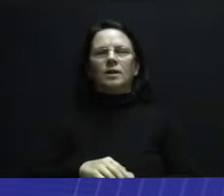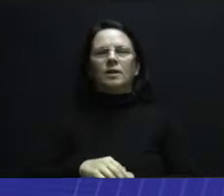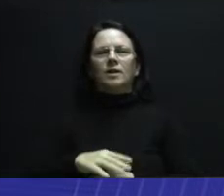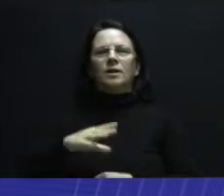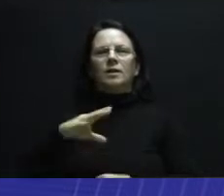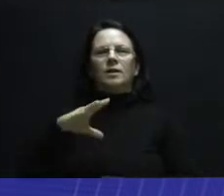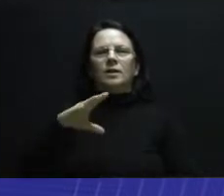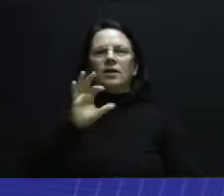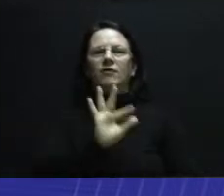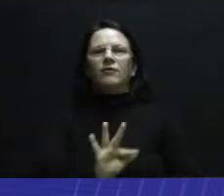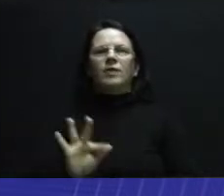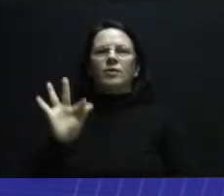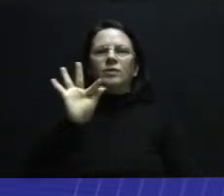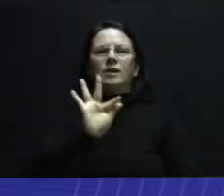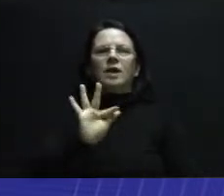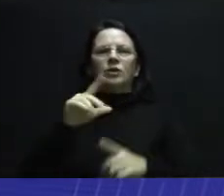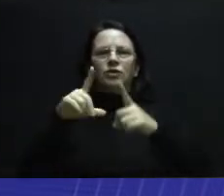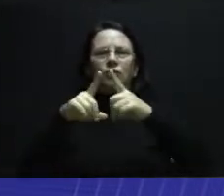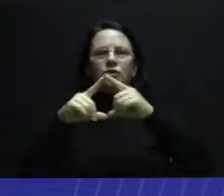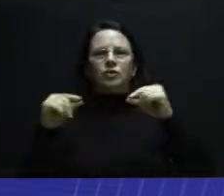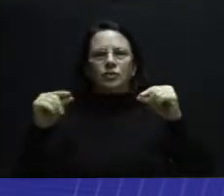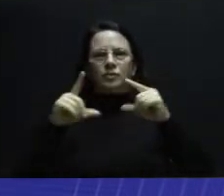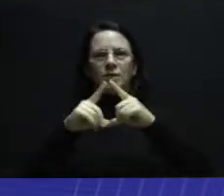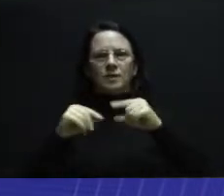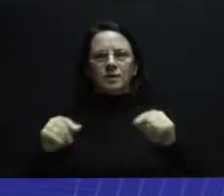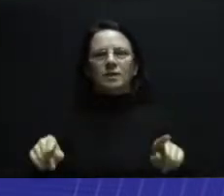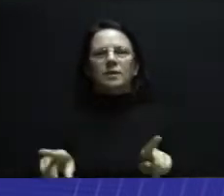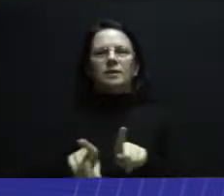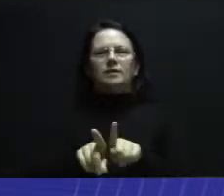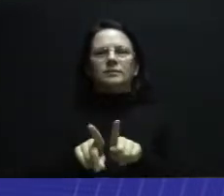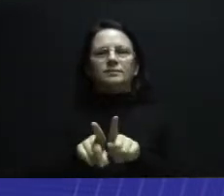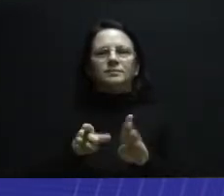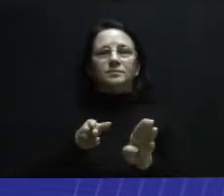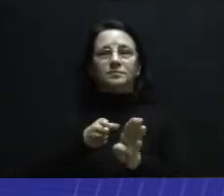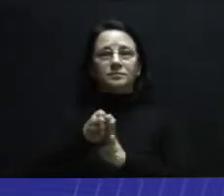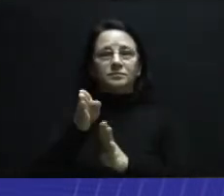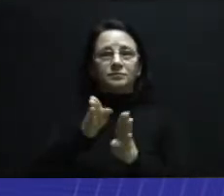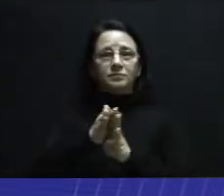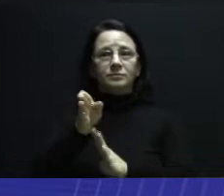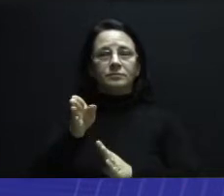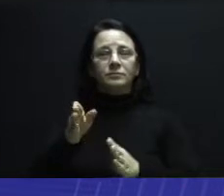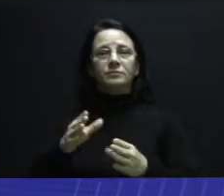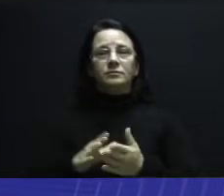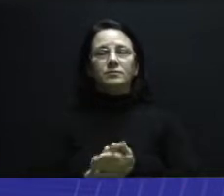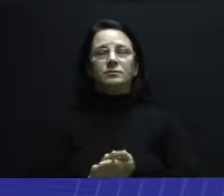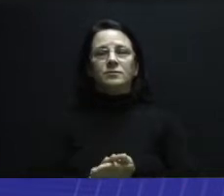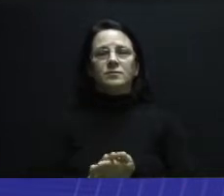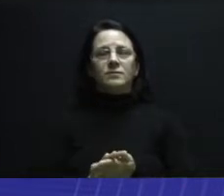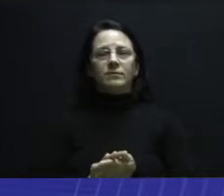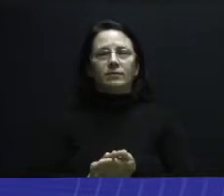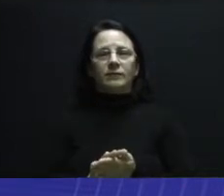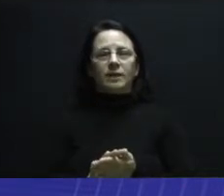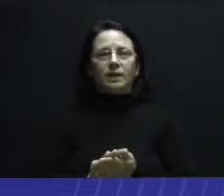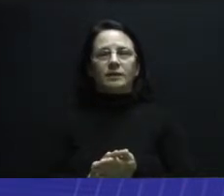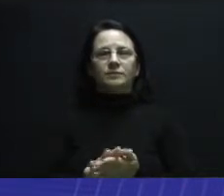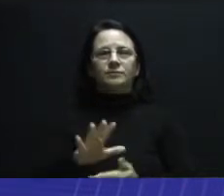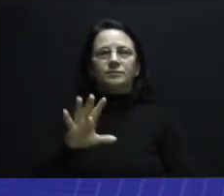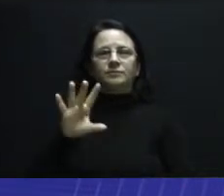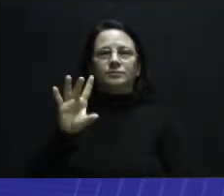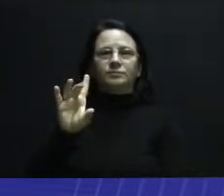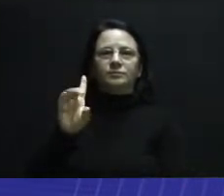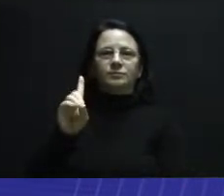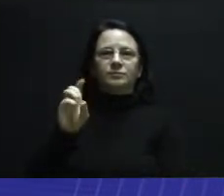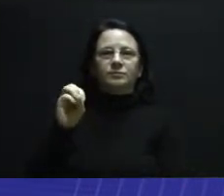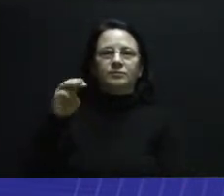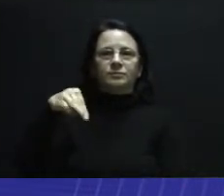de Brasília. Conselheiro-geral para a comunicação social na Congregação dos Salesianos de Dom Bosco, O